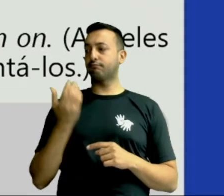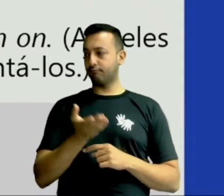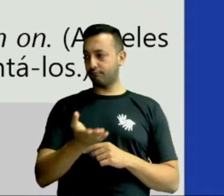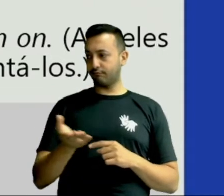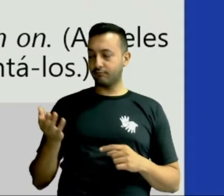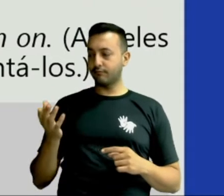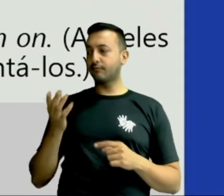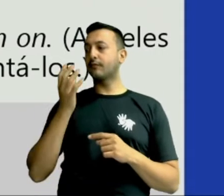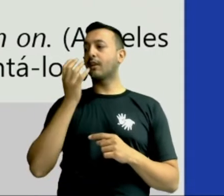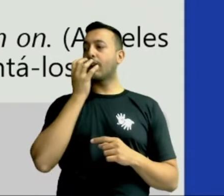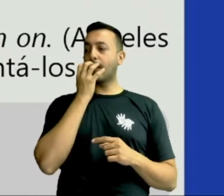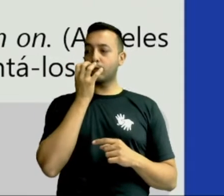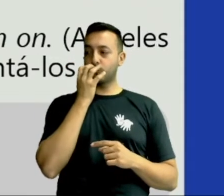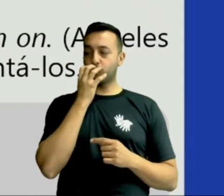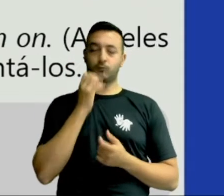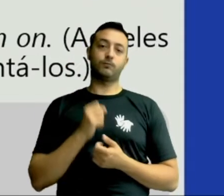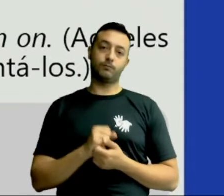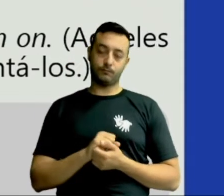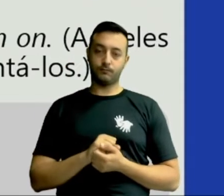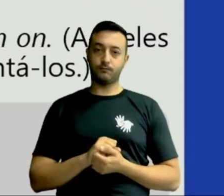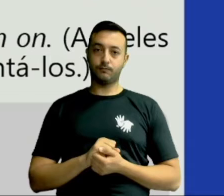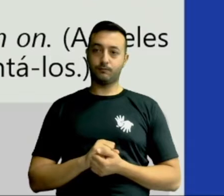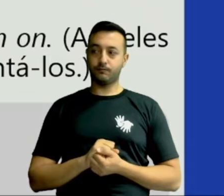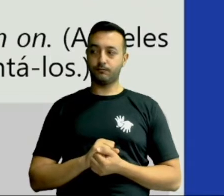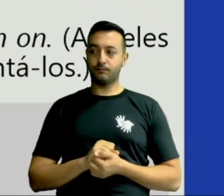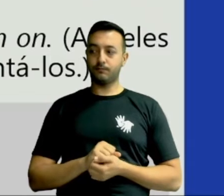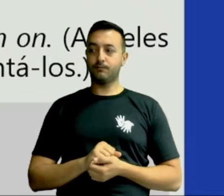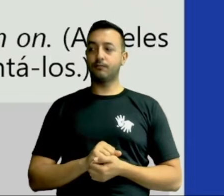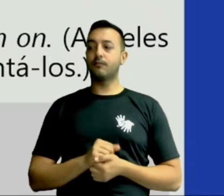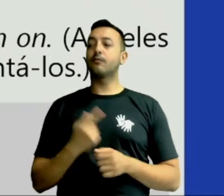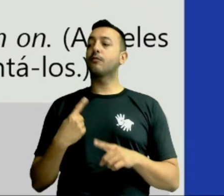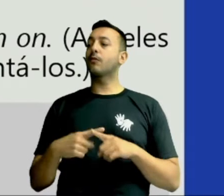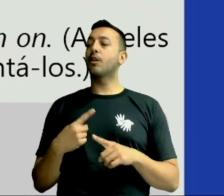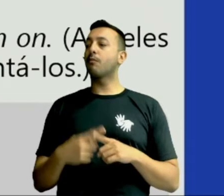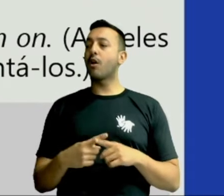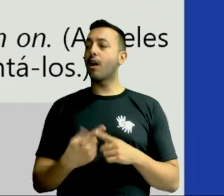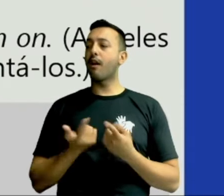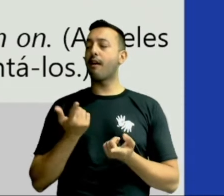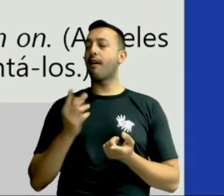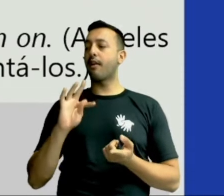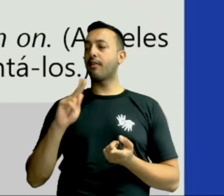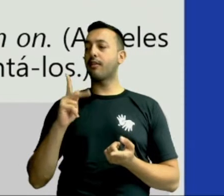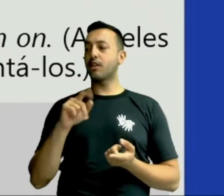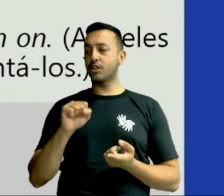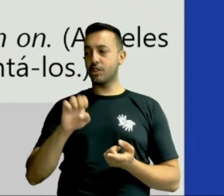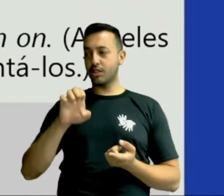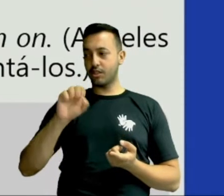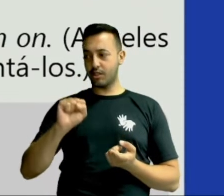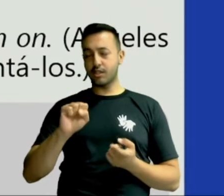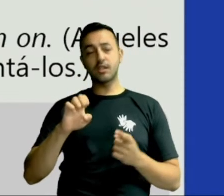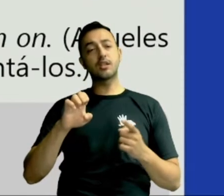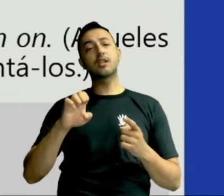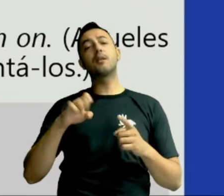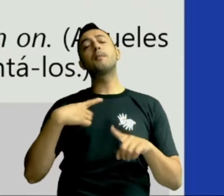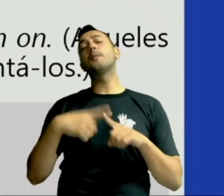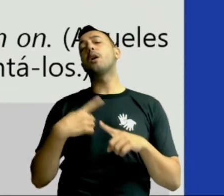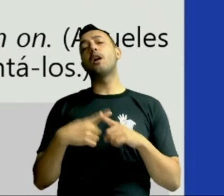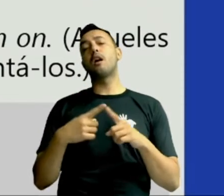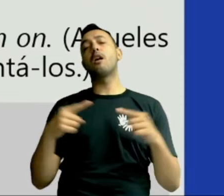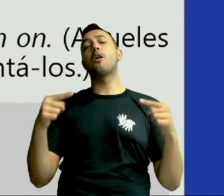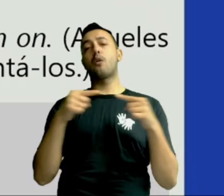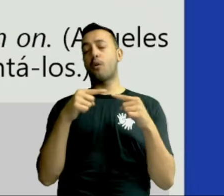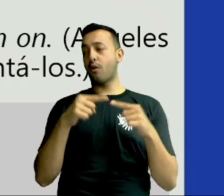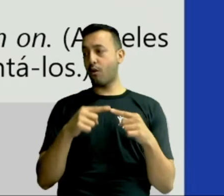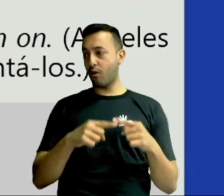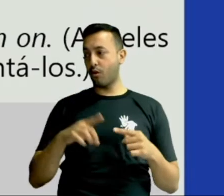são nossos cachorros Ok porque disso porque o diz está concordando com os com